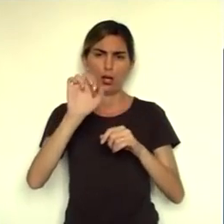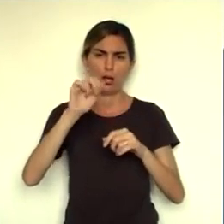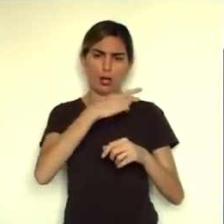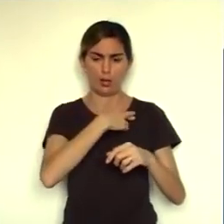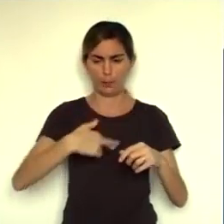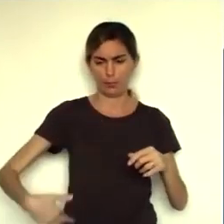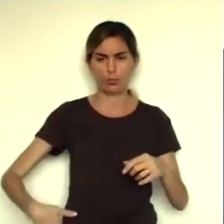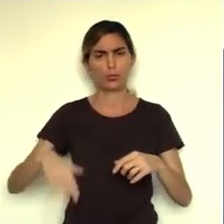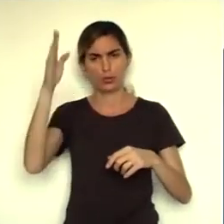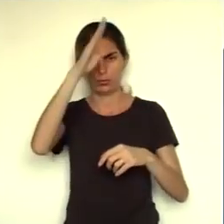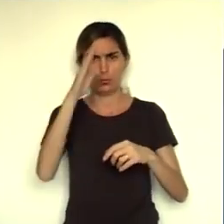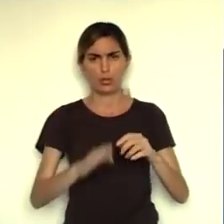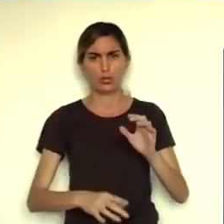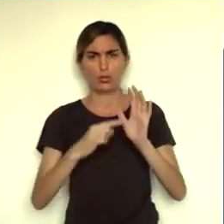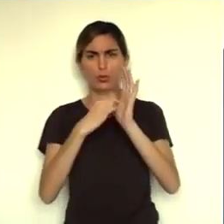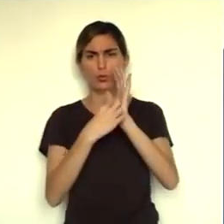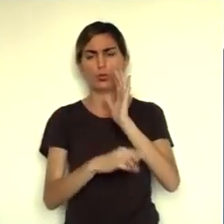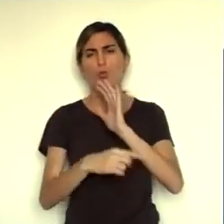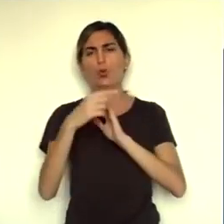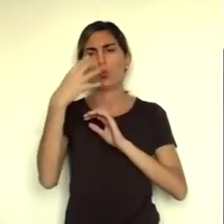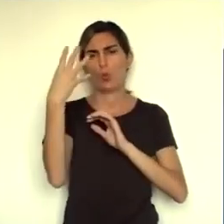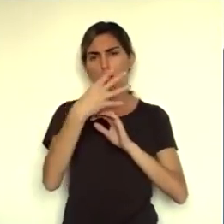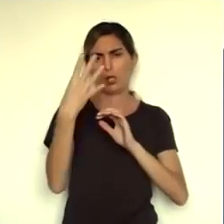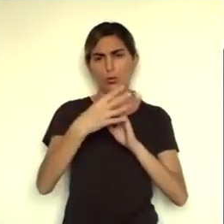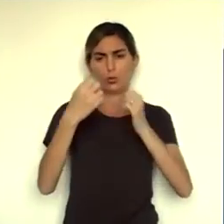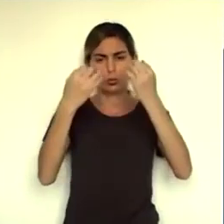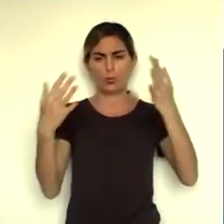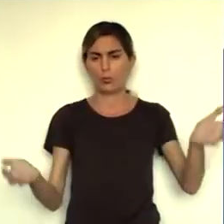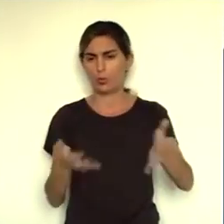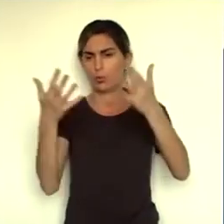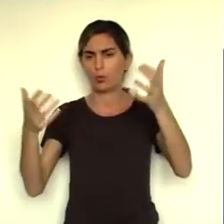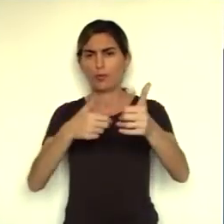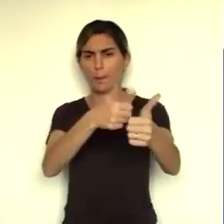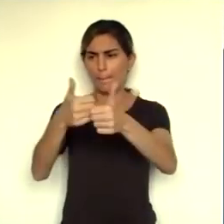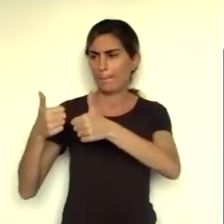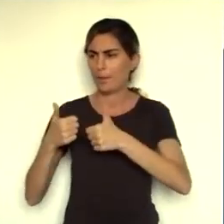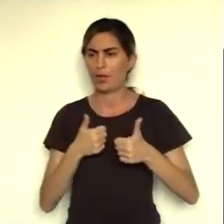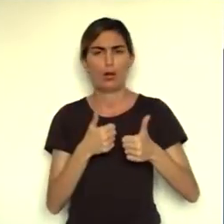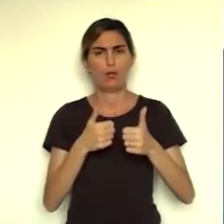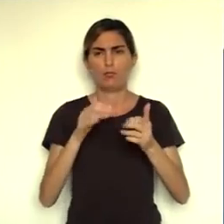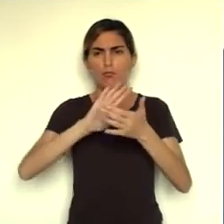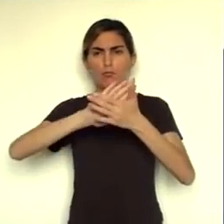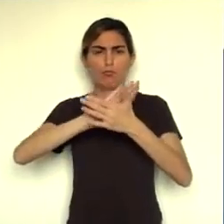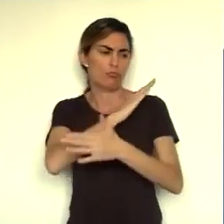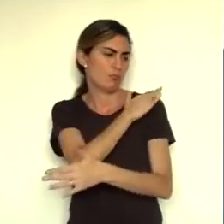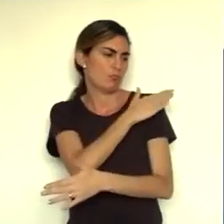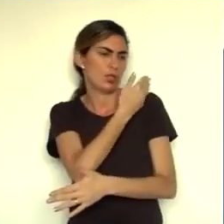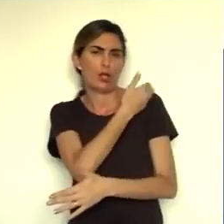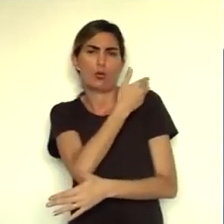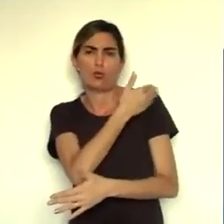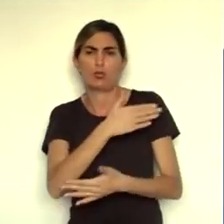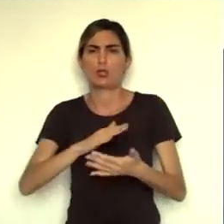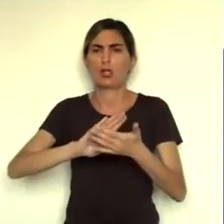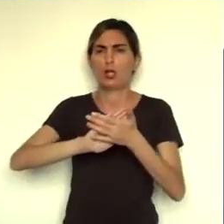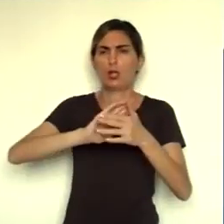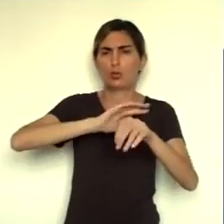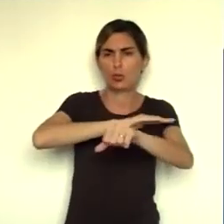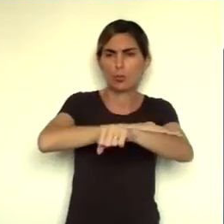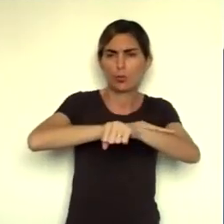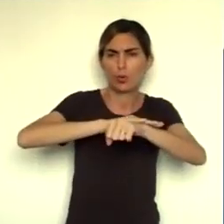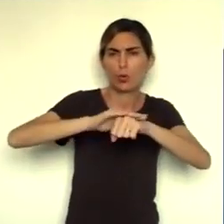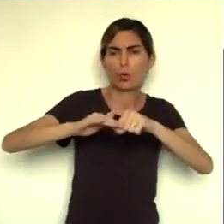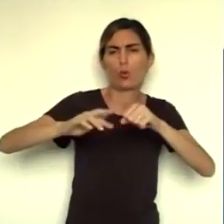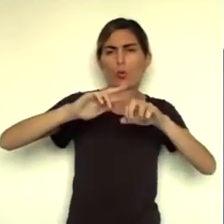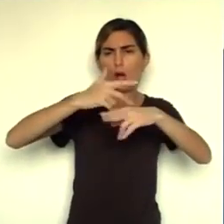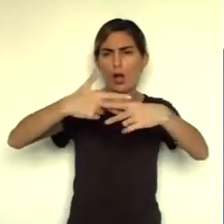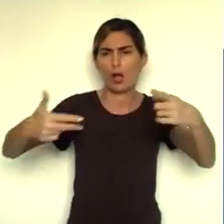item 4, promover o bem de todos, sem preconceitos de origem, raça,